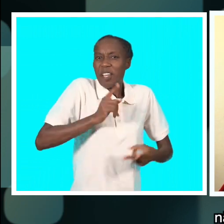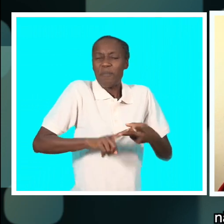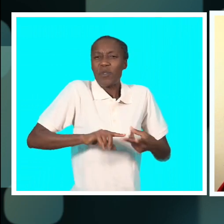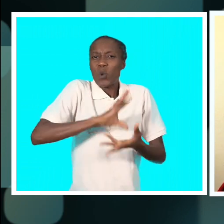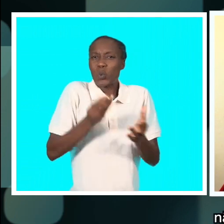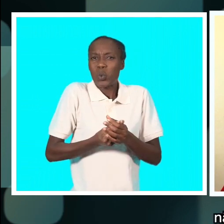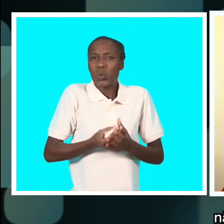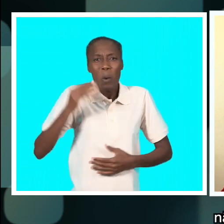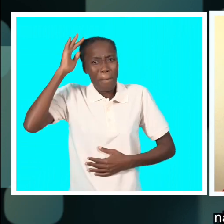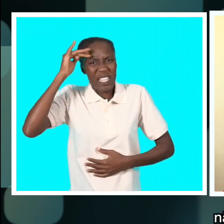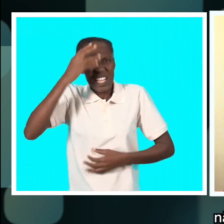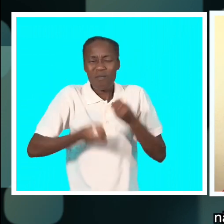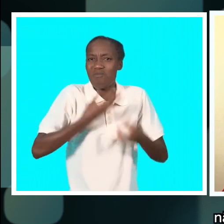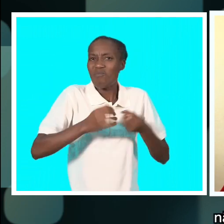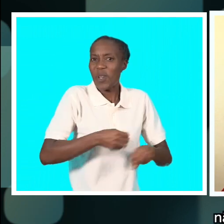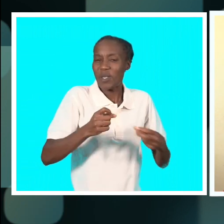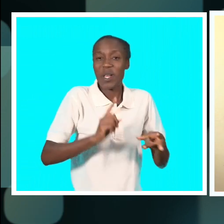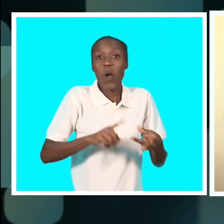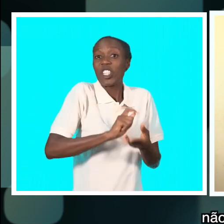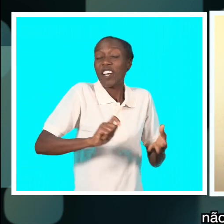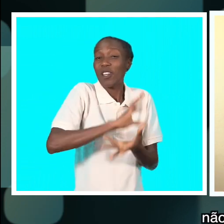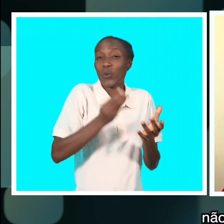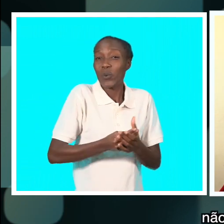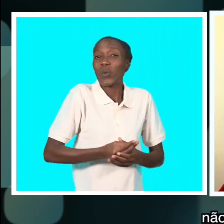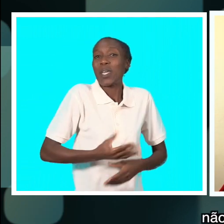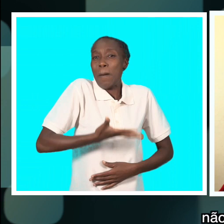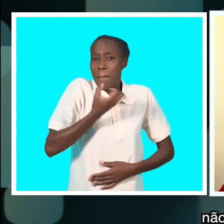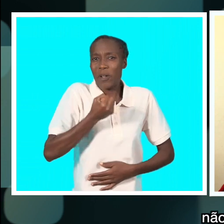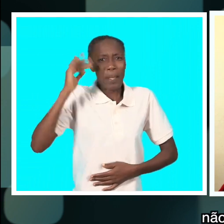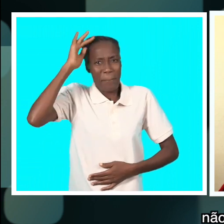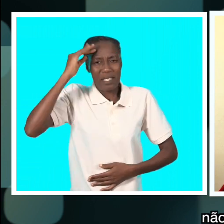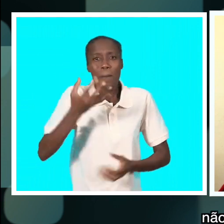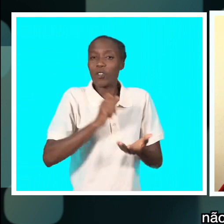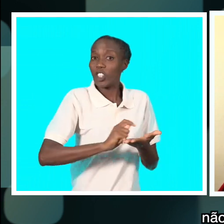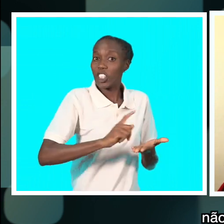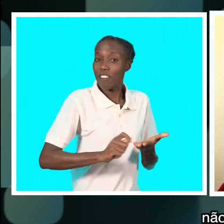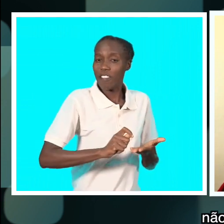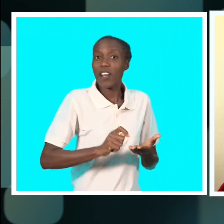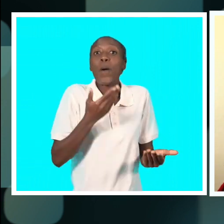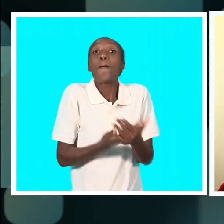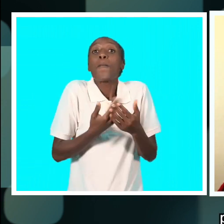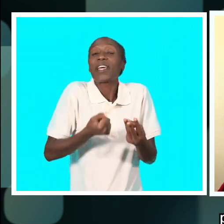queremos, não podemos dizer tudo o que nós pensamos, não podemos escrever o que achamos, o que temos de escrever,